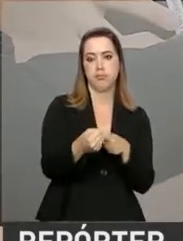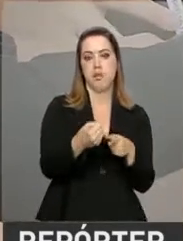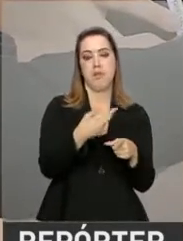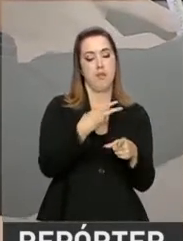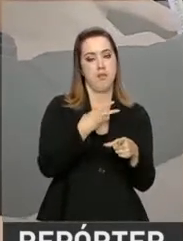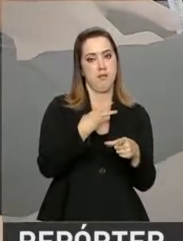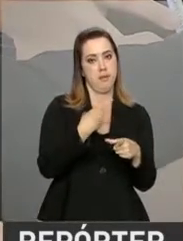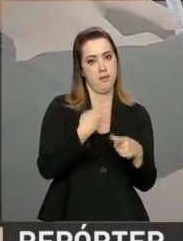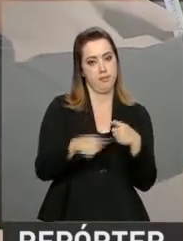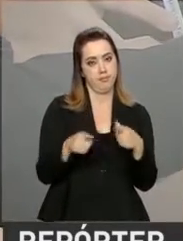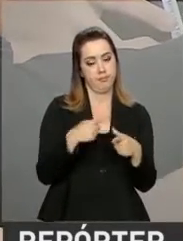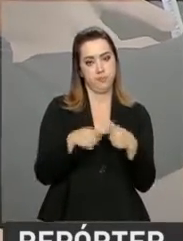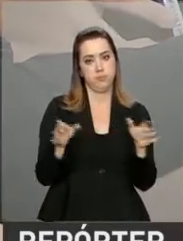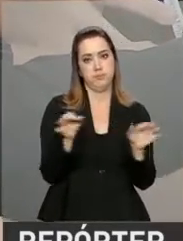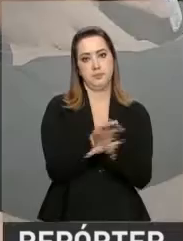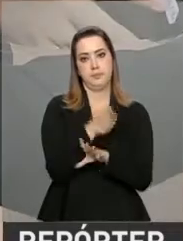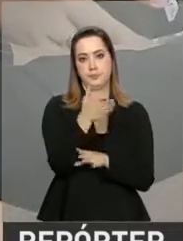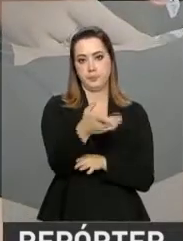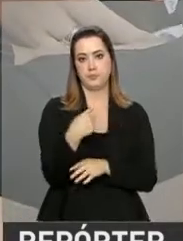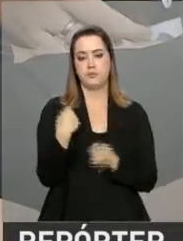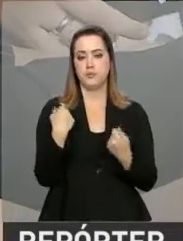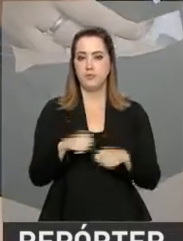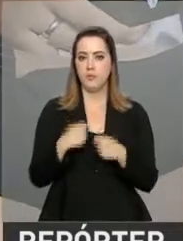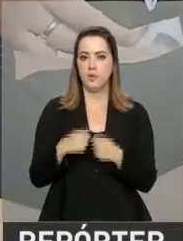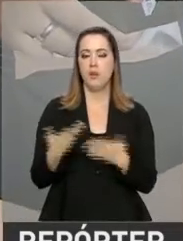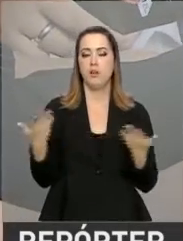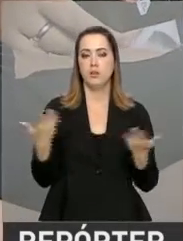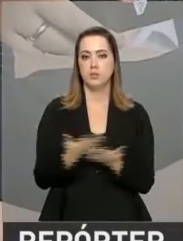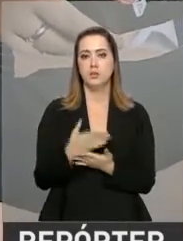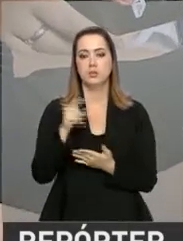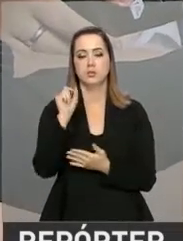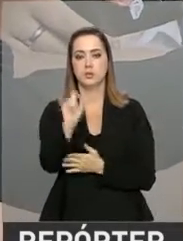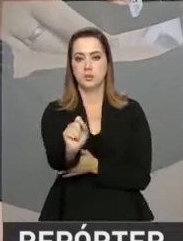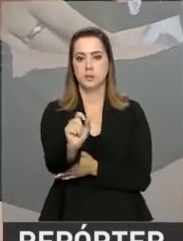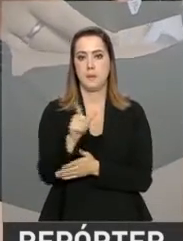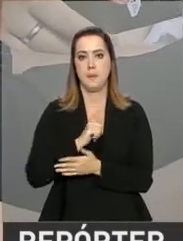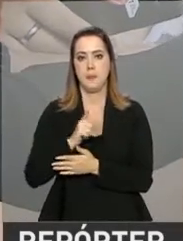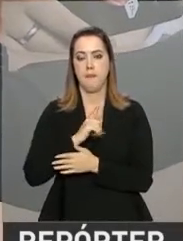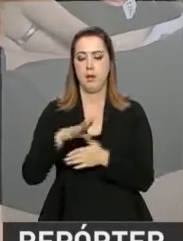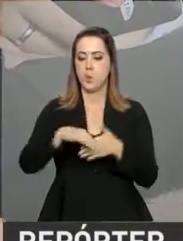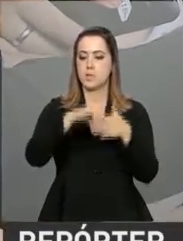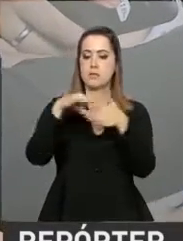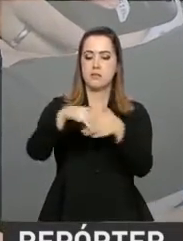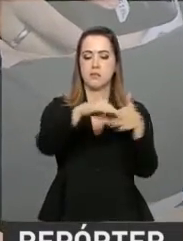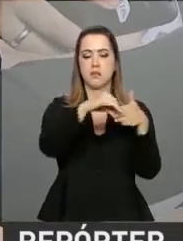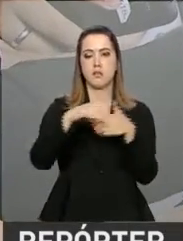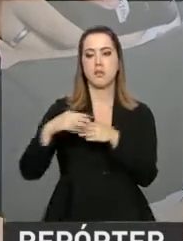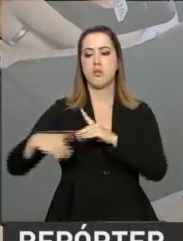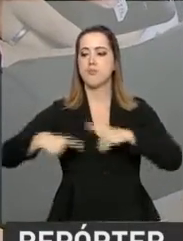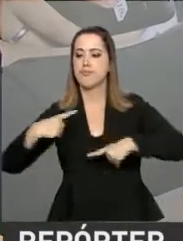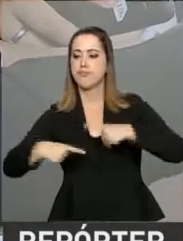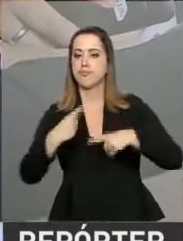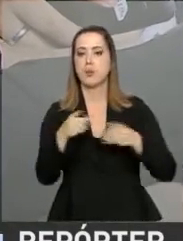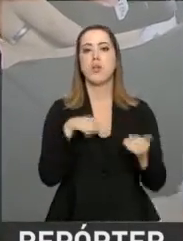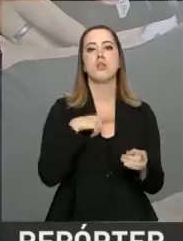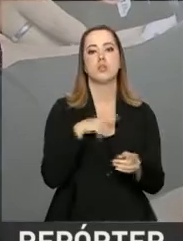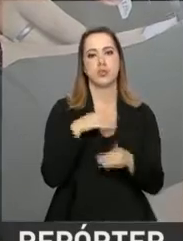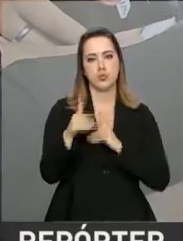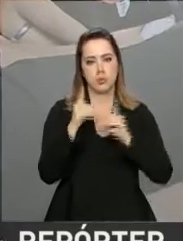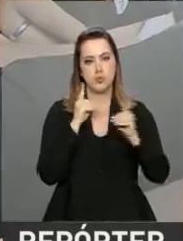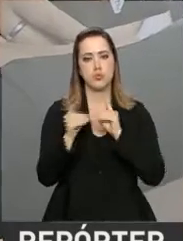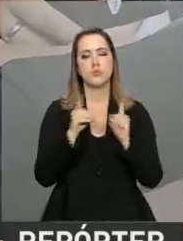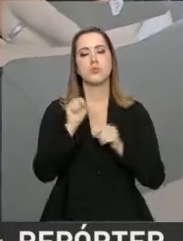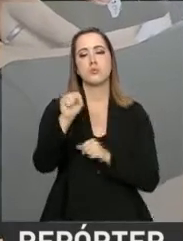resolvê lá existiu há uma aceitação muito grande das lideranças de que há uma disposição sim de enfrentar